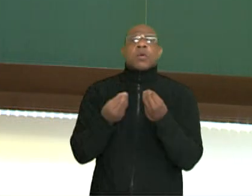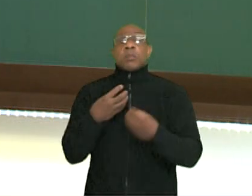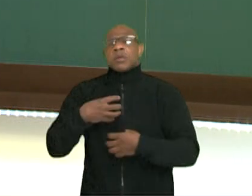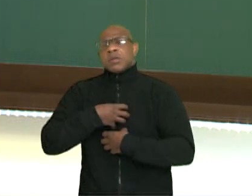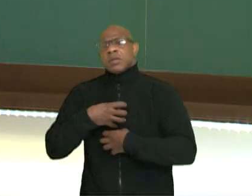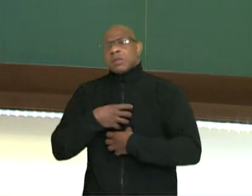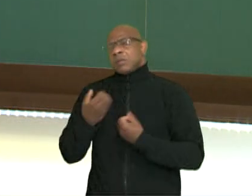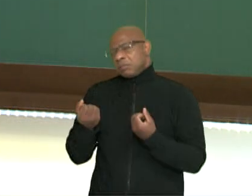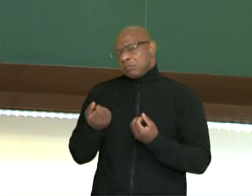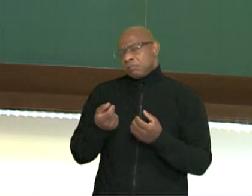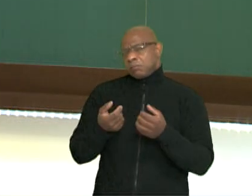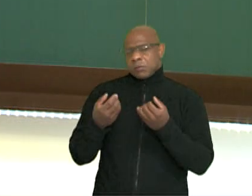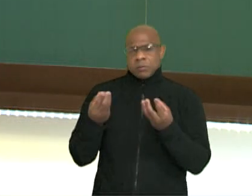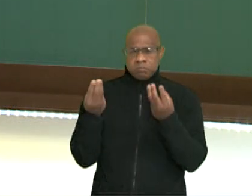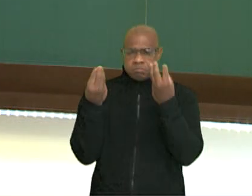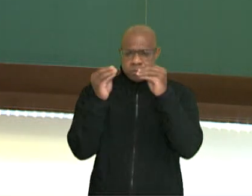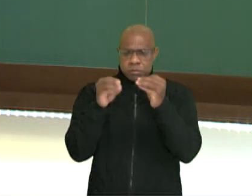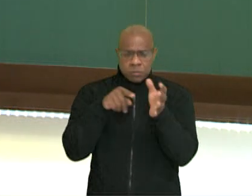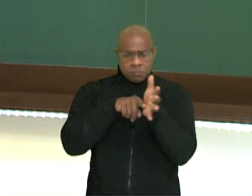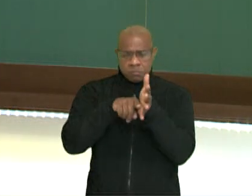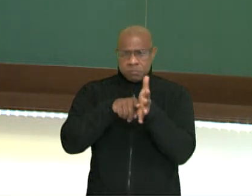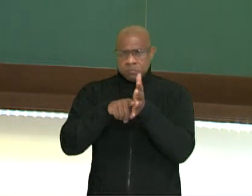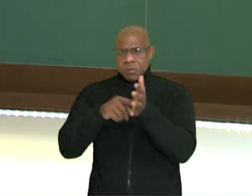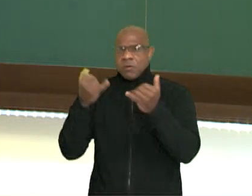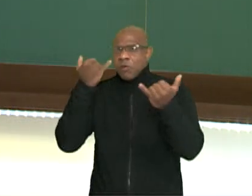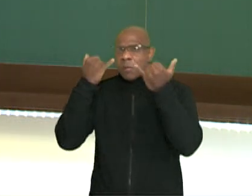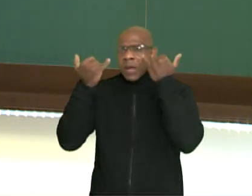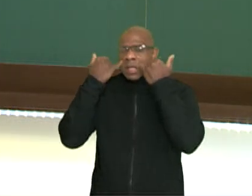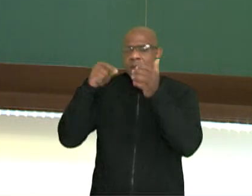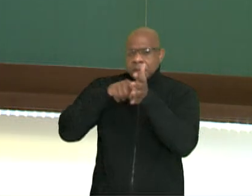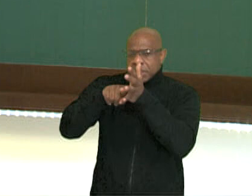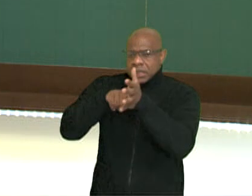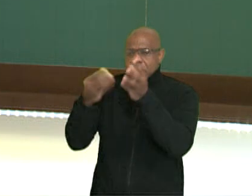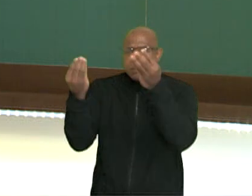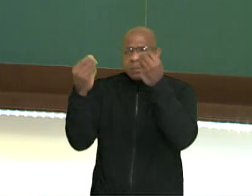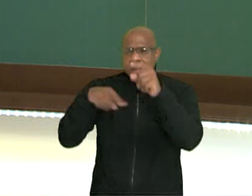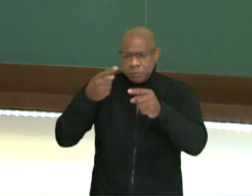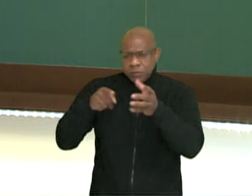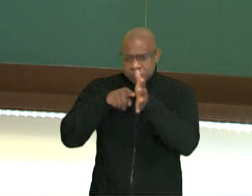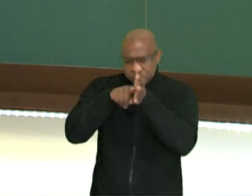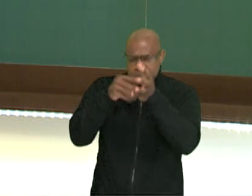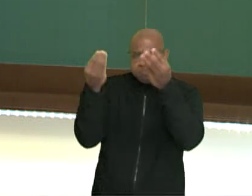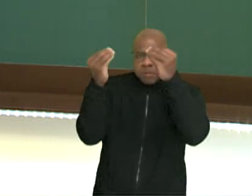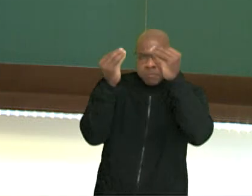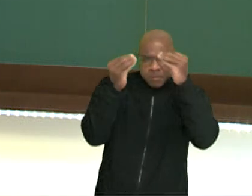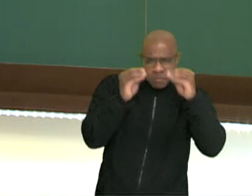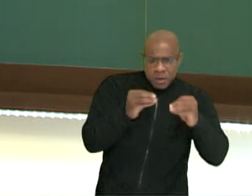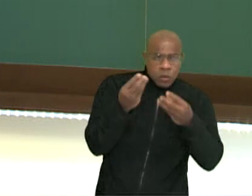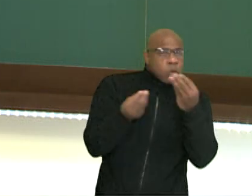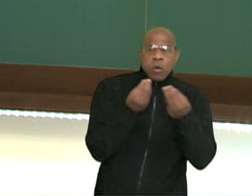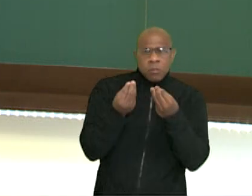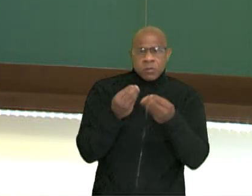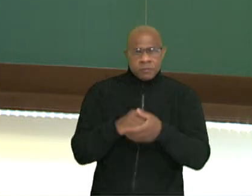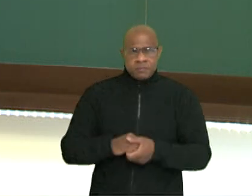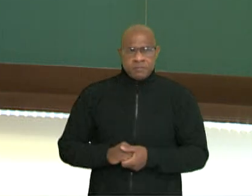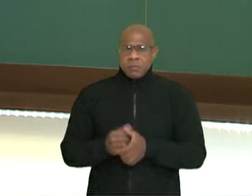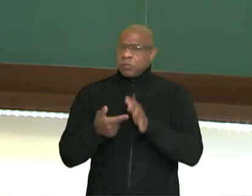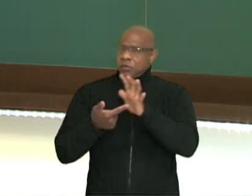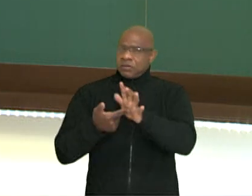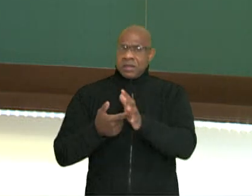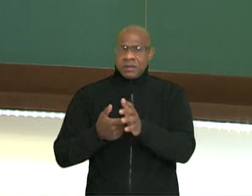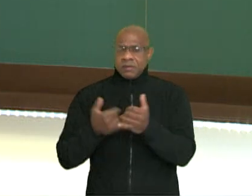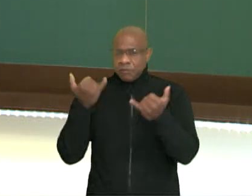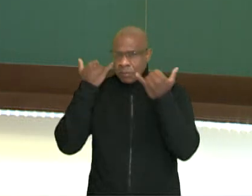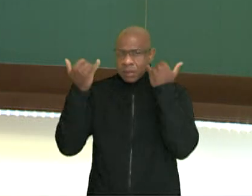de apresentar os dados de uma pesquisa? Depois de feita uma pesquisa sobre qualquer coisa, imagina aí uma pesquisa. Qual é a